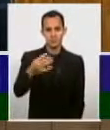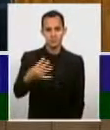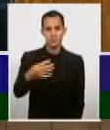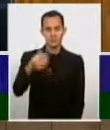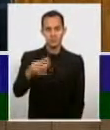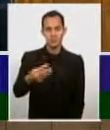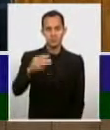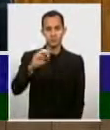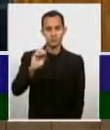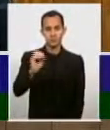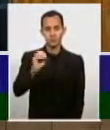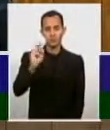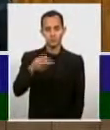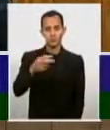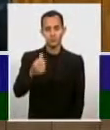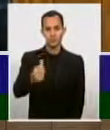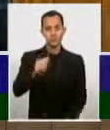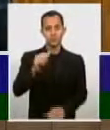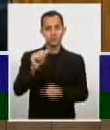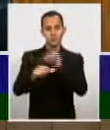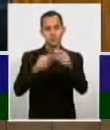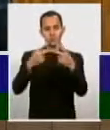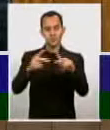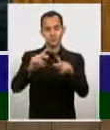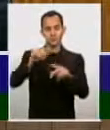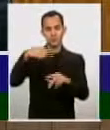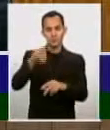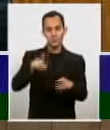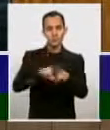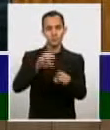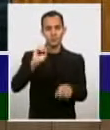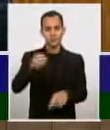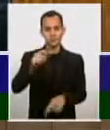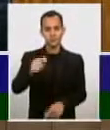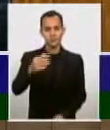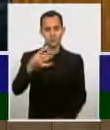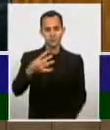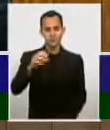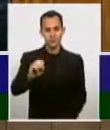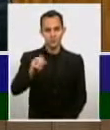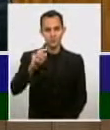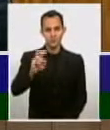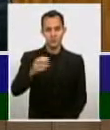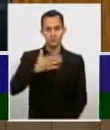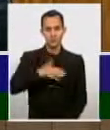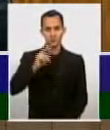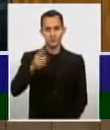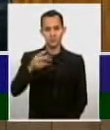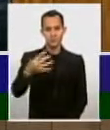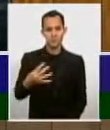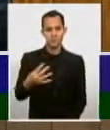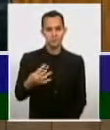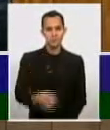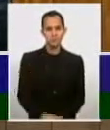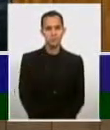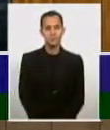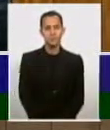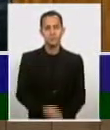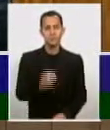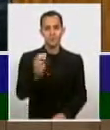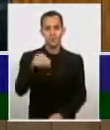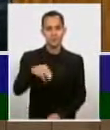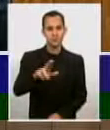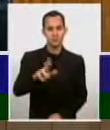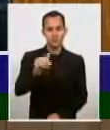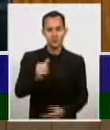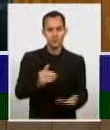7.834, de 3 de outubro de 2001, e alterações posteriores de 8.748, de 5 de agosto de 2004. A Câmara